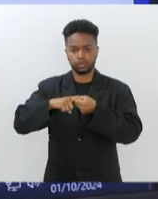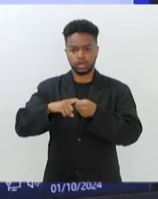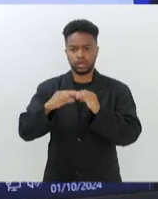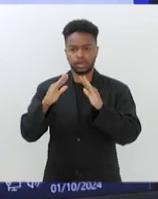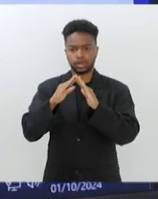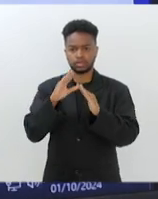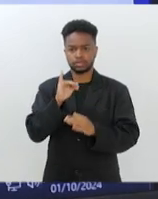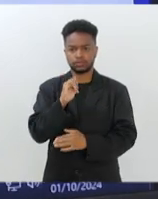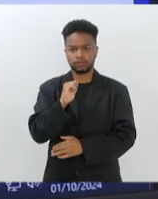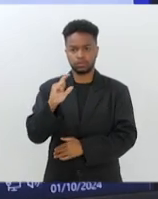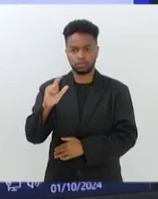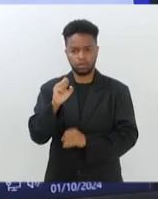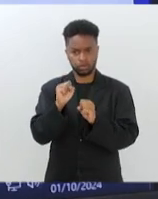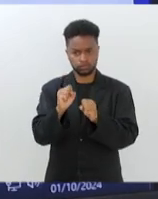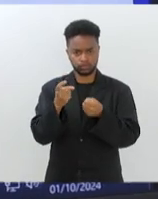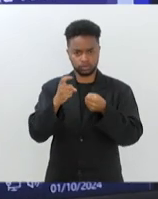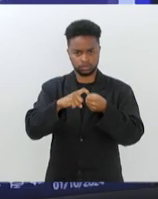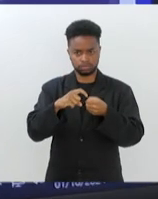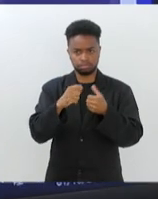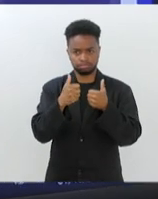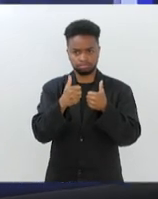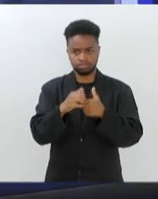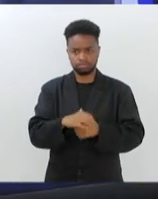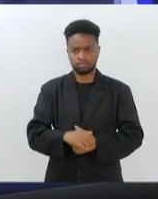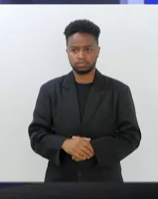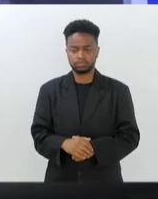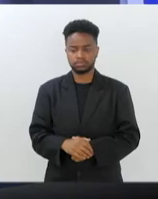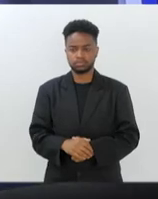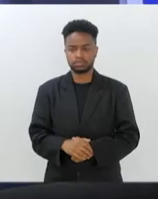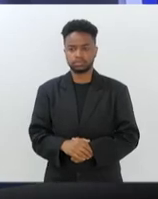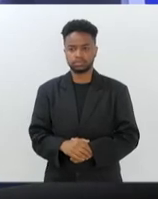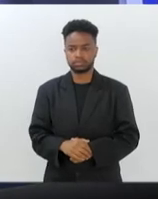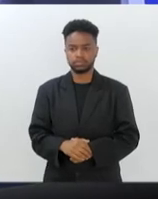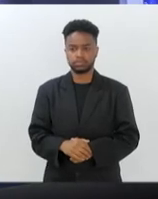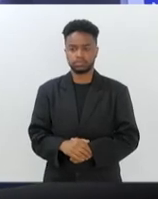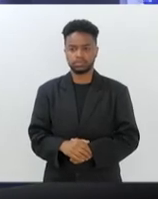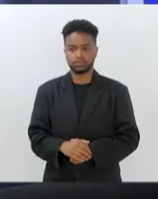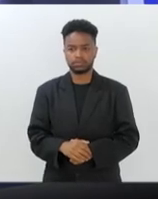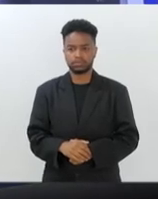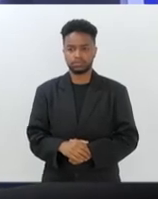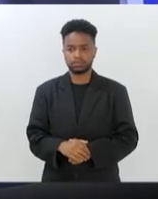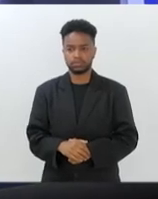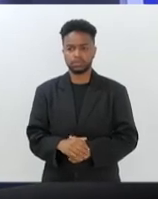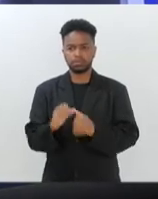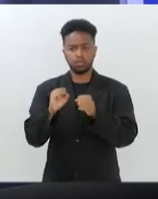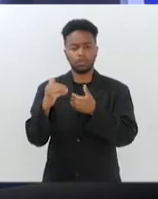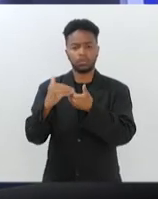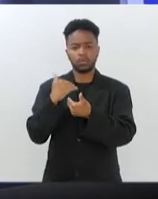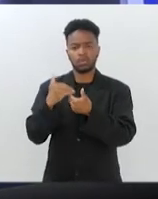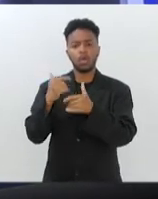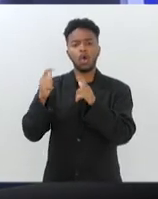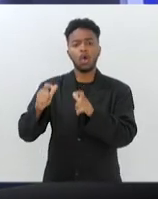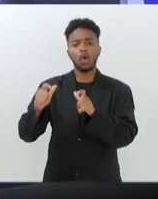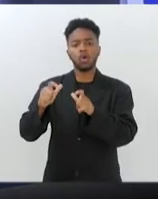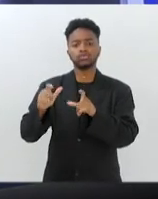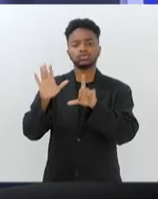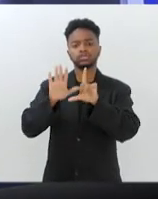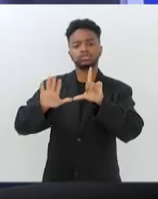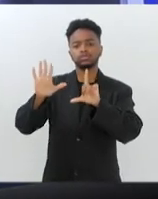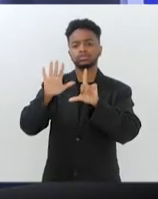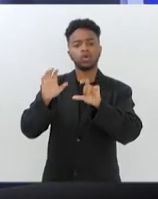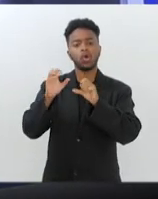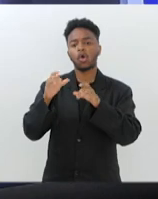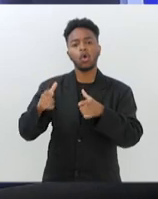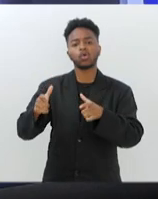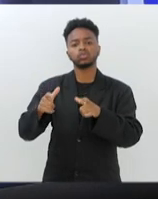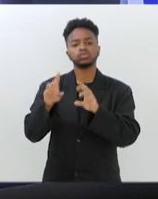por favor pode Presidente Pode claro senhor o senhor pode nos orientar ali onde tá no portal da Casa Civil onde o senhor